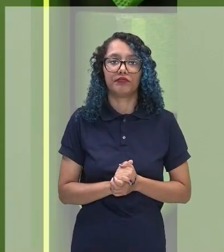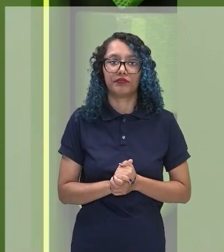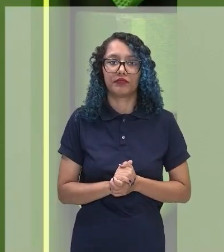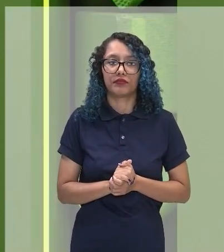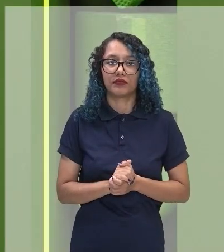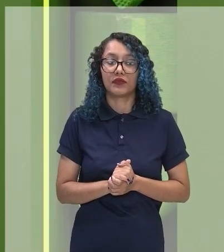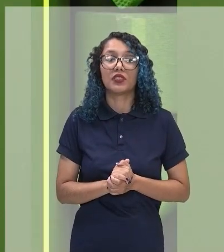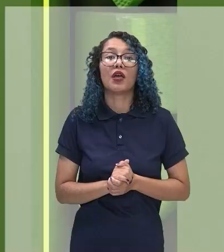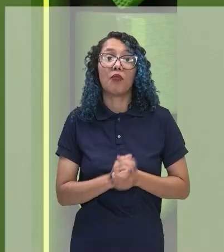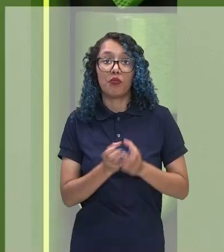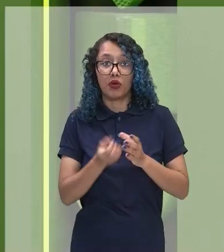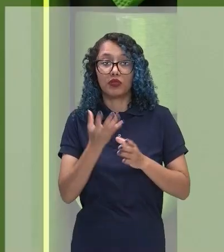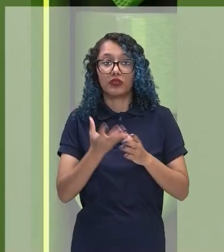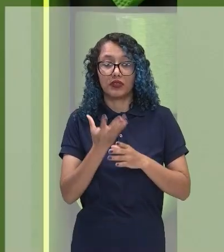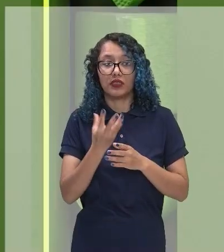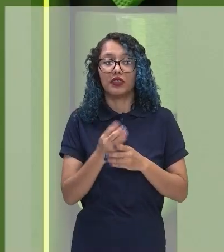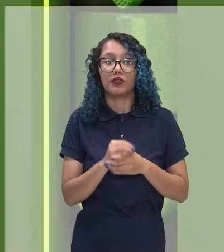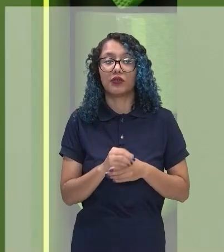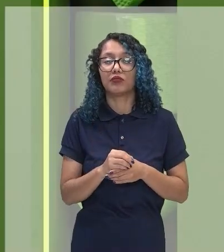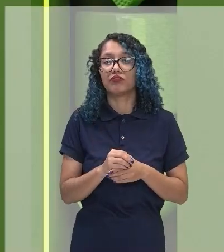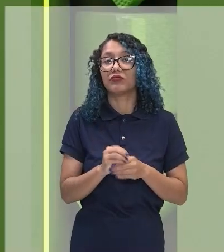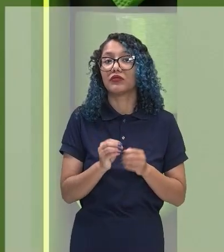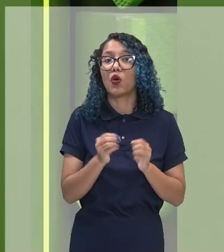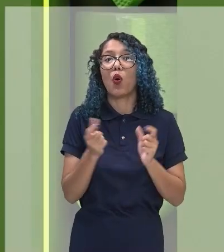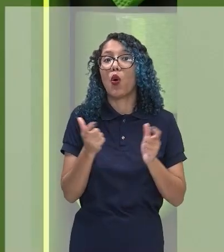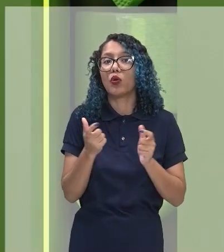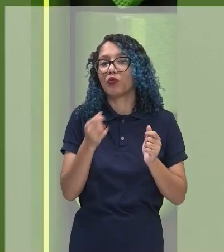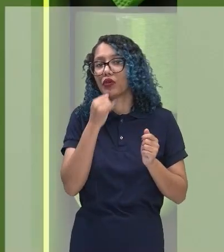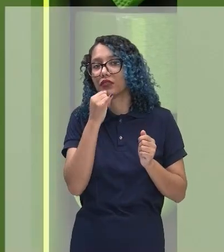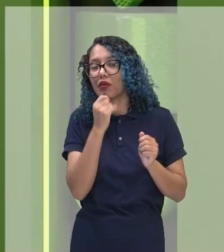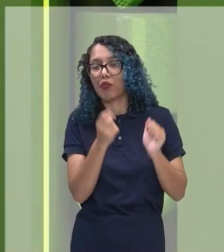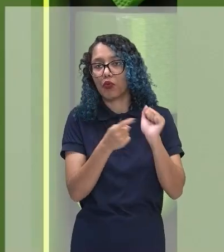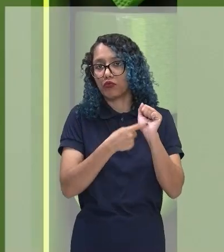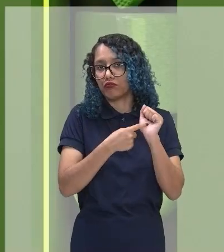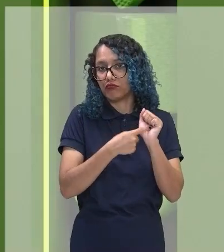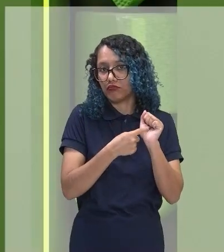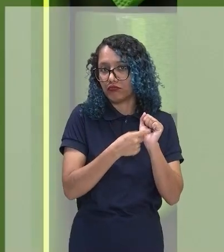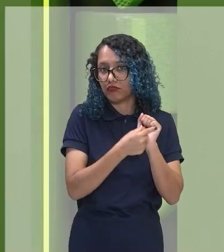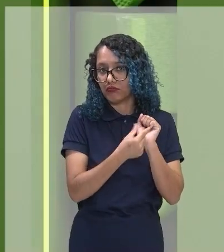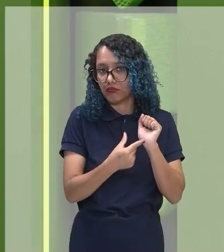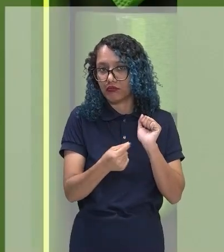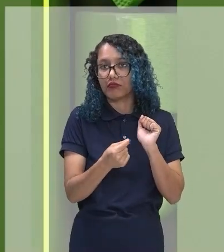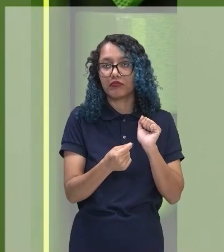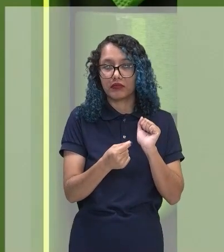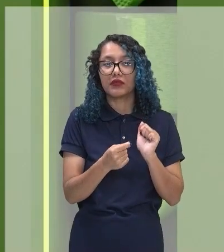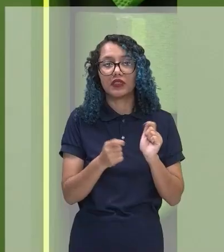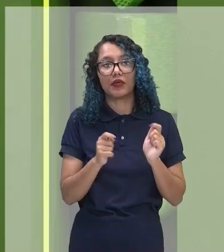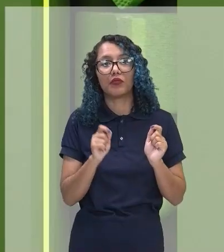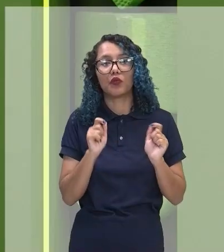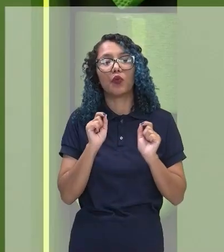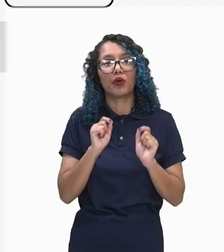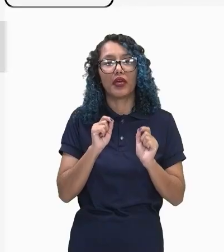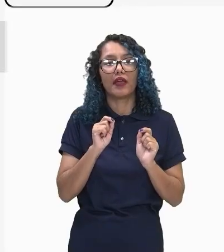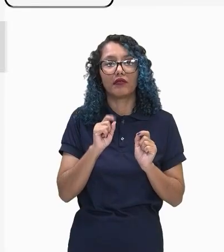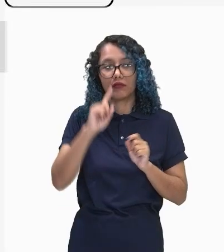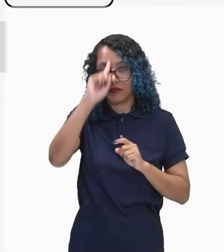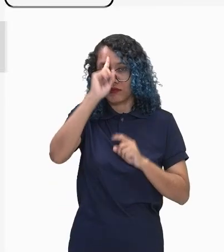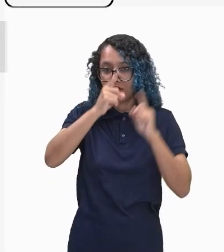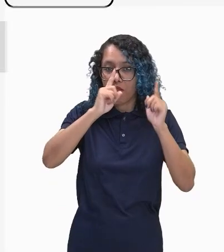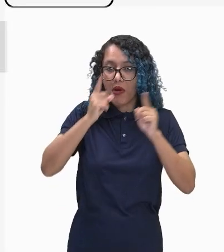glândulas específicas, como no caso a hipófise, que vão liderar essas transformações. Então vamos conhecer esses